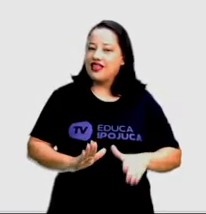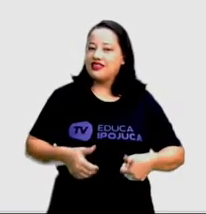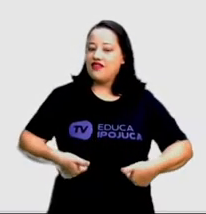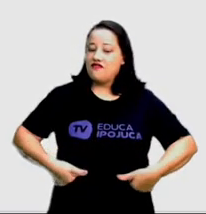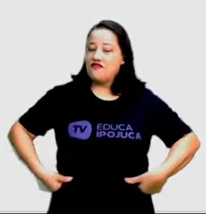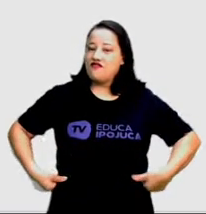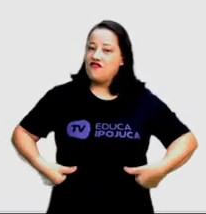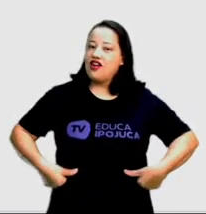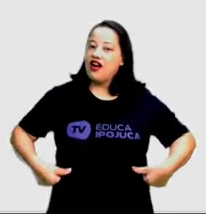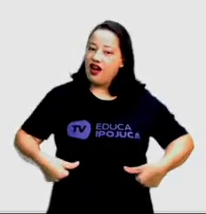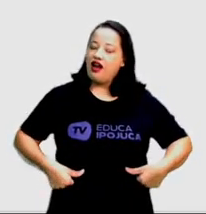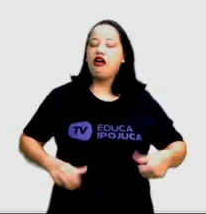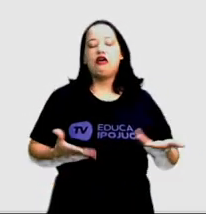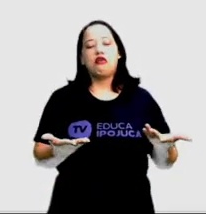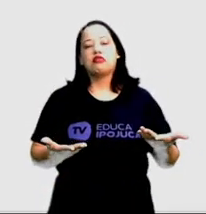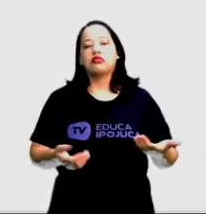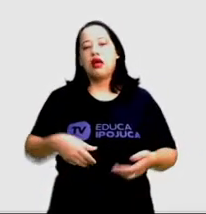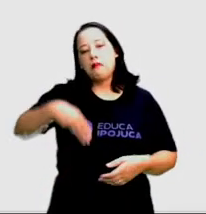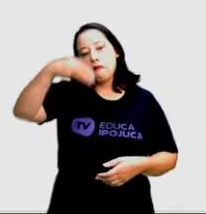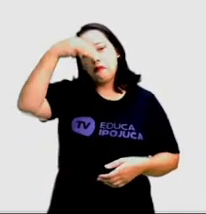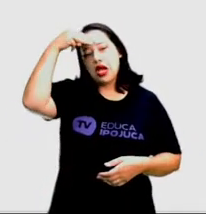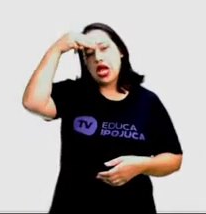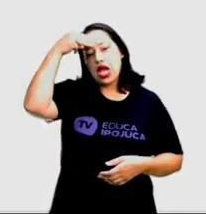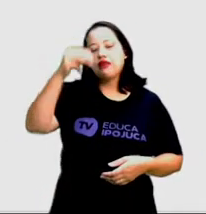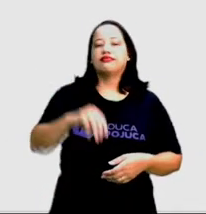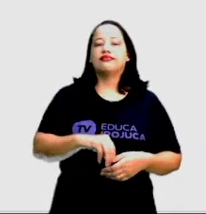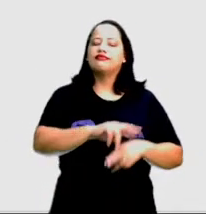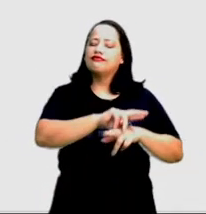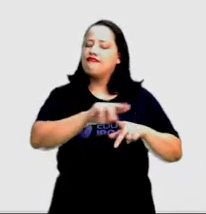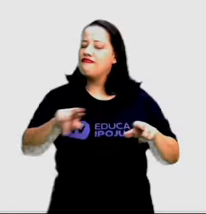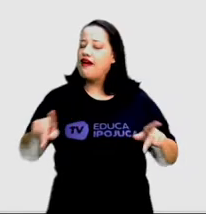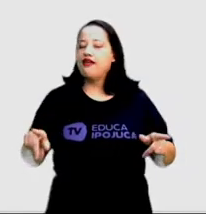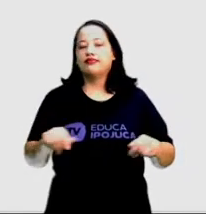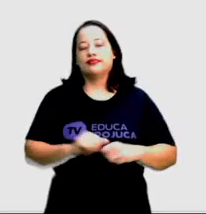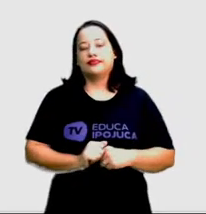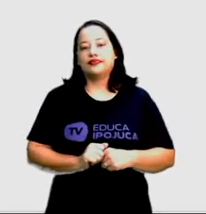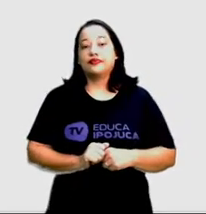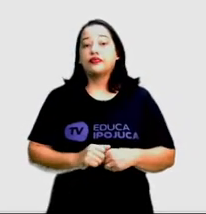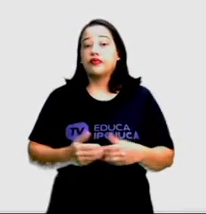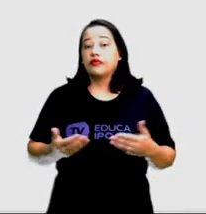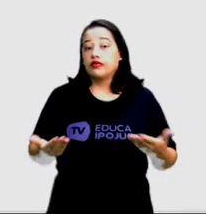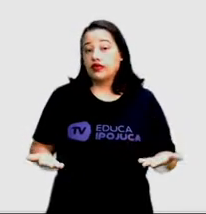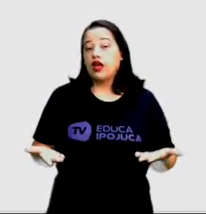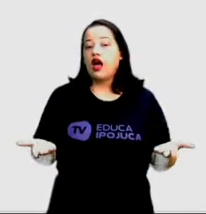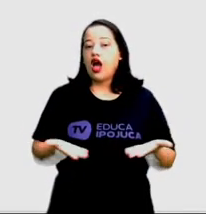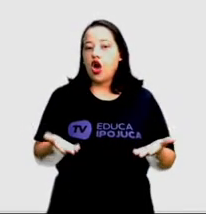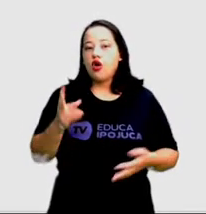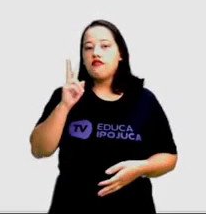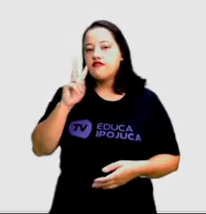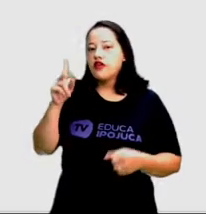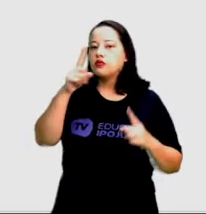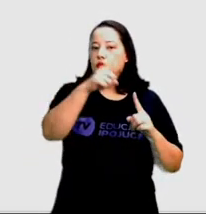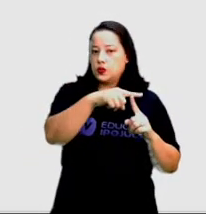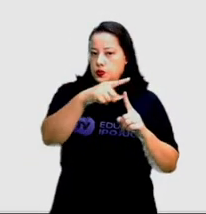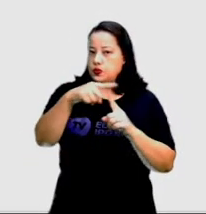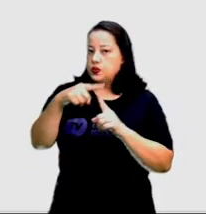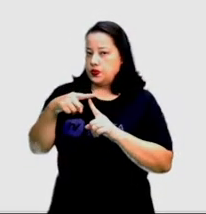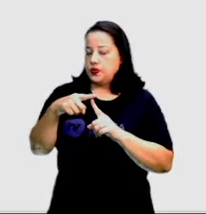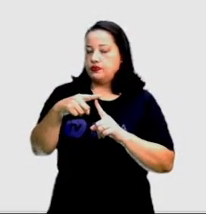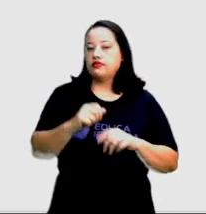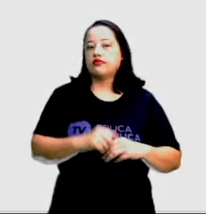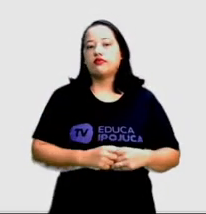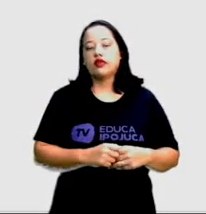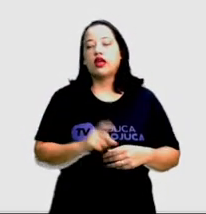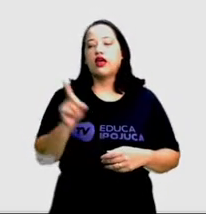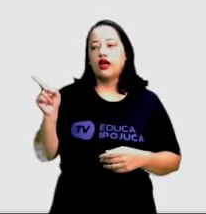e entre outros. Vamos ver agora alguns tipos de convites. Nós temos aqui